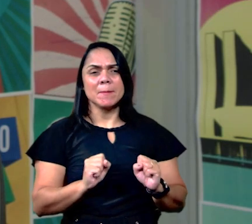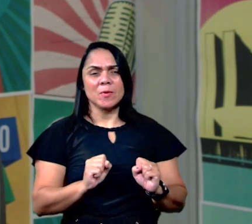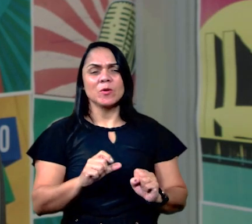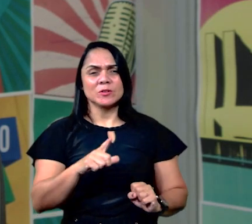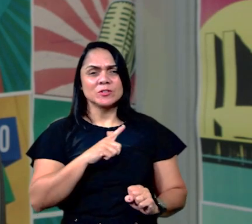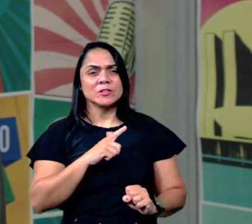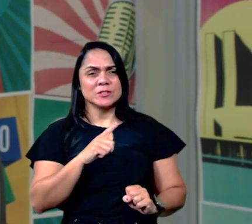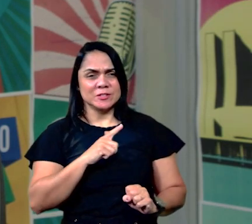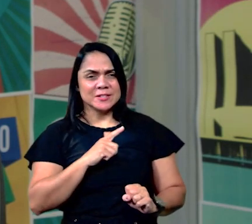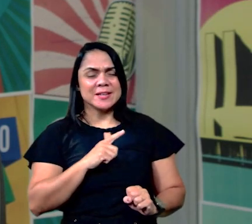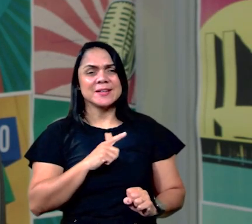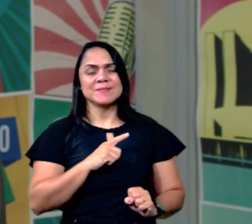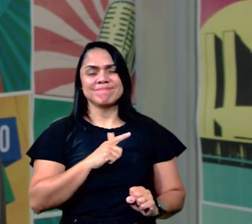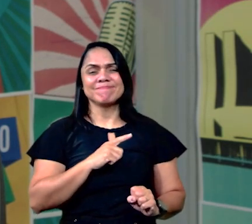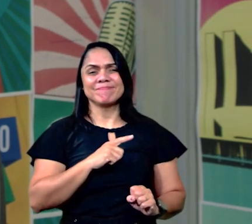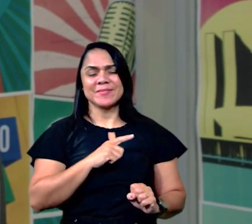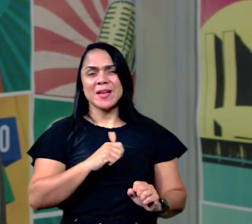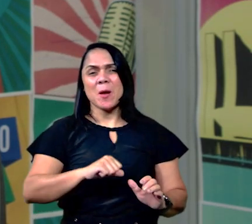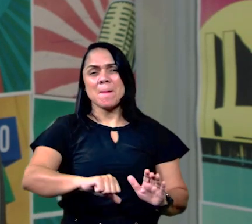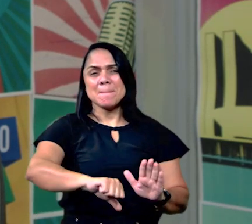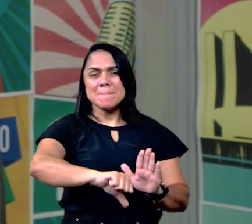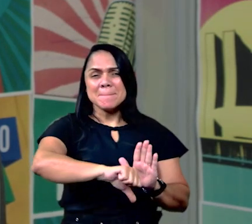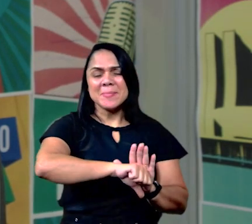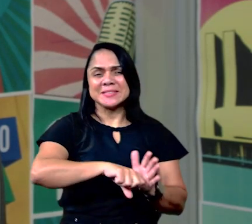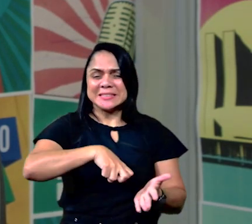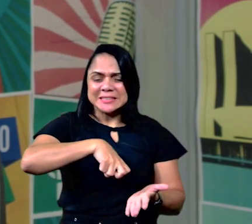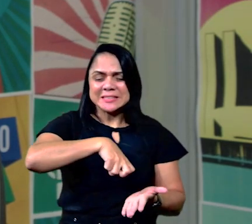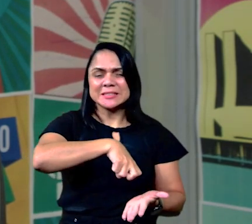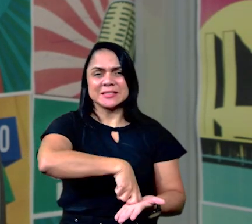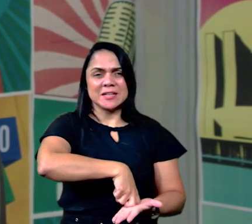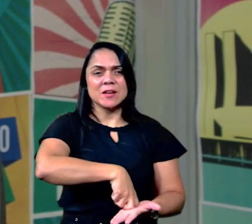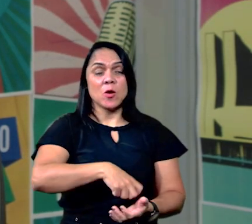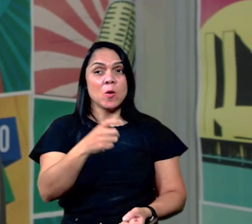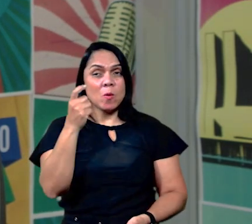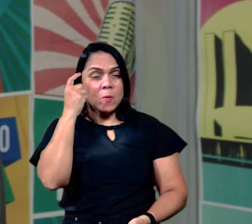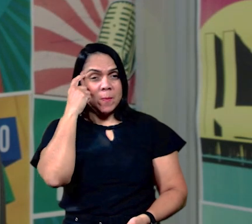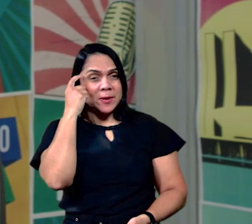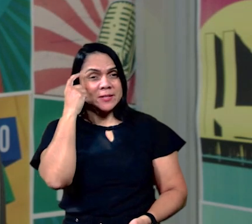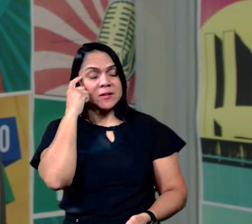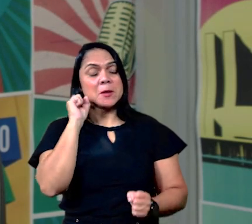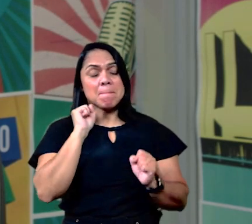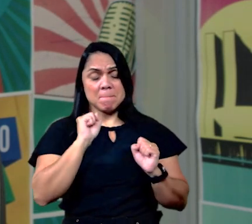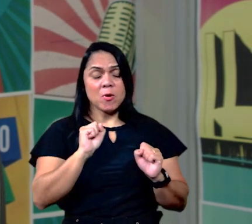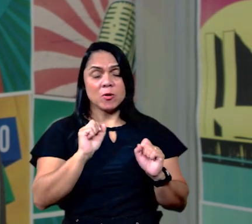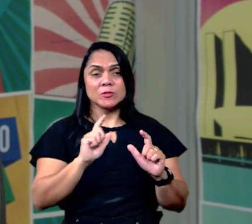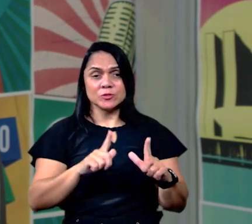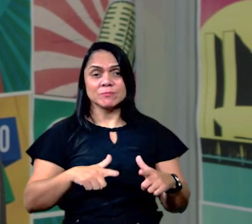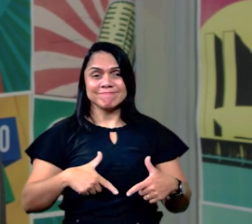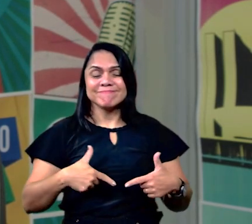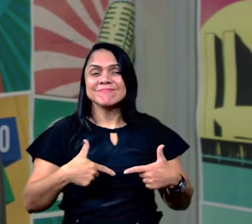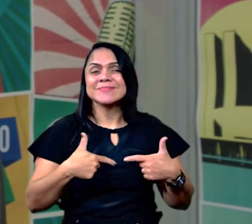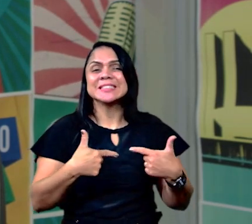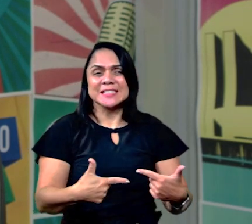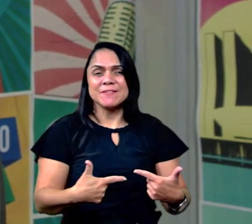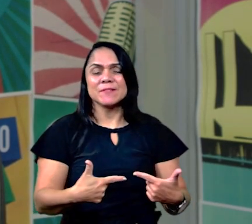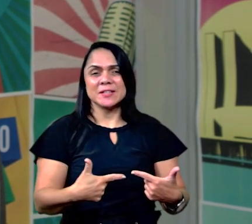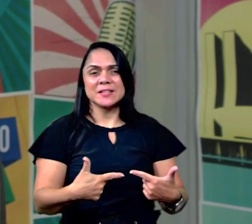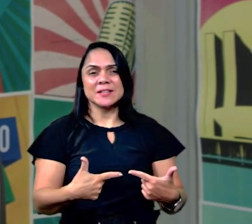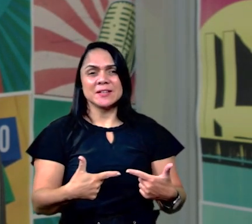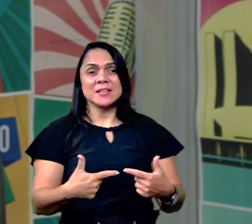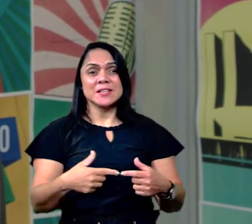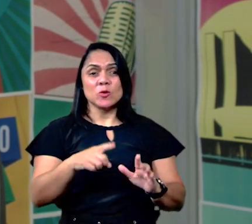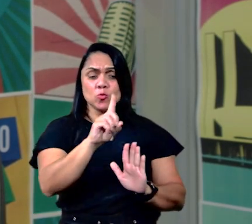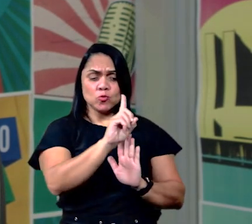numa questão penal criminal, né, uma ideia de que a gente pode ter uma legítima defesa. Isso é sobrepesar